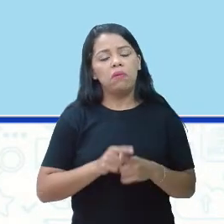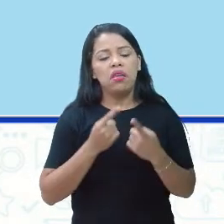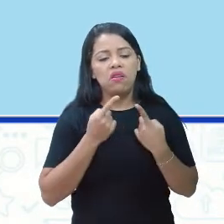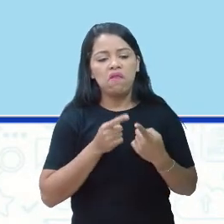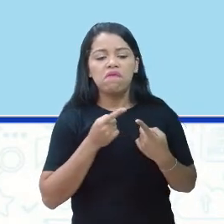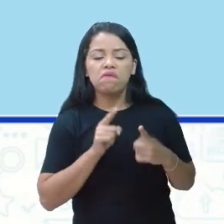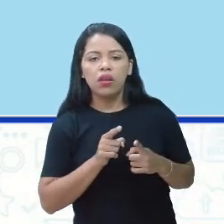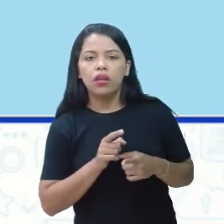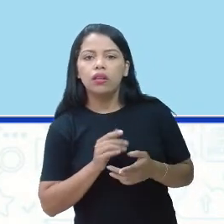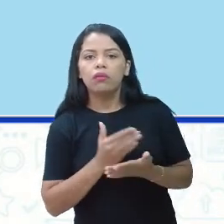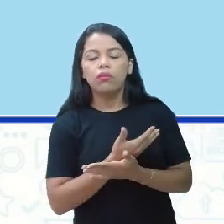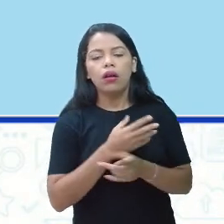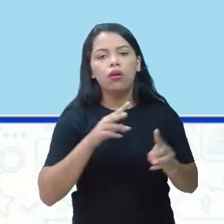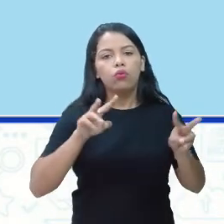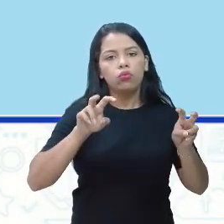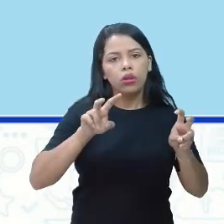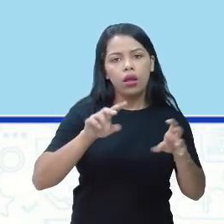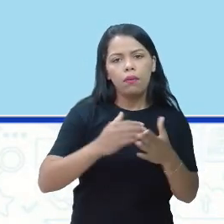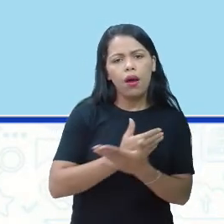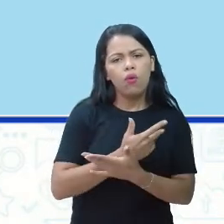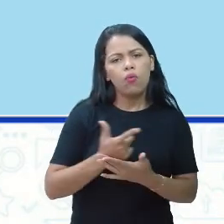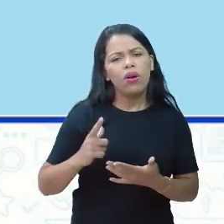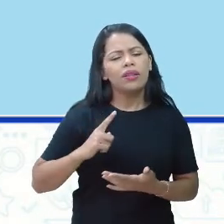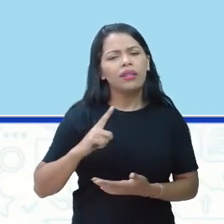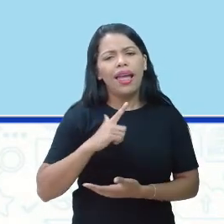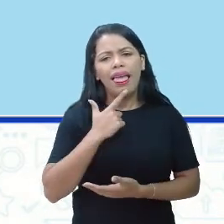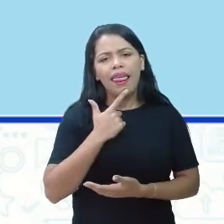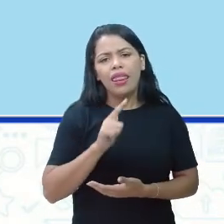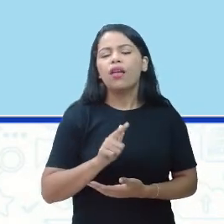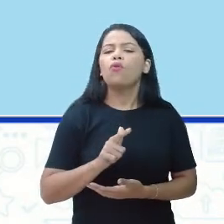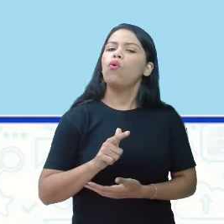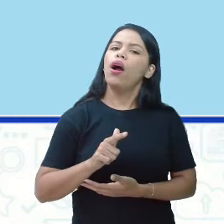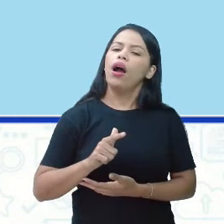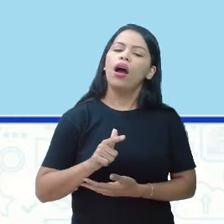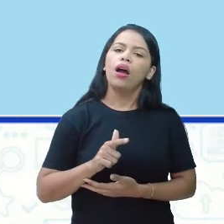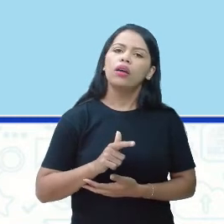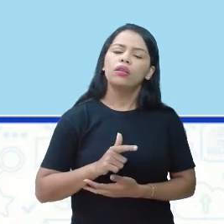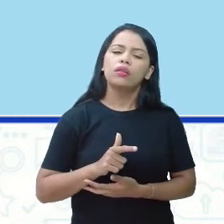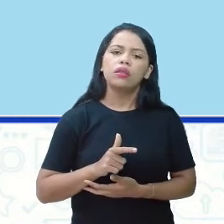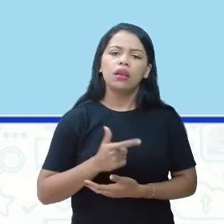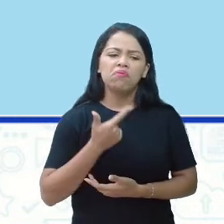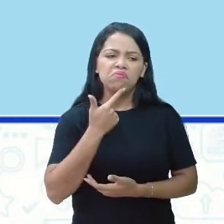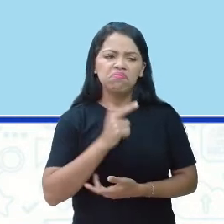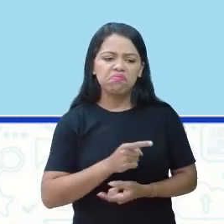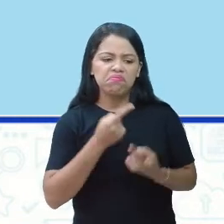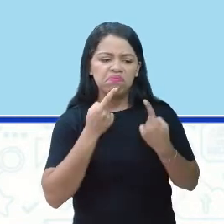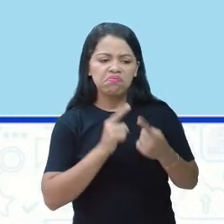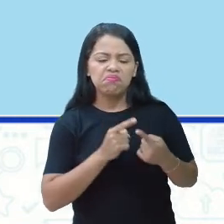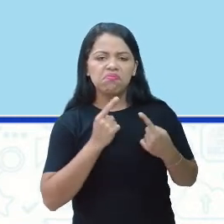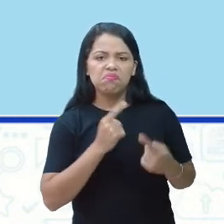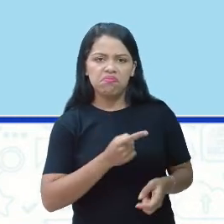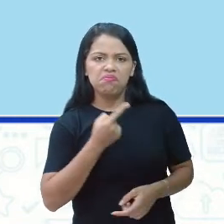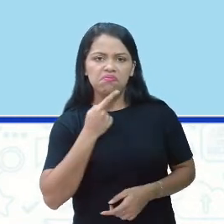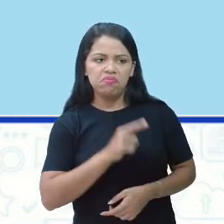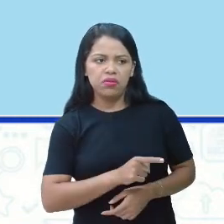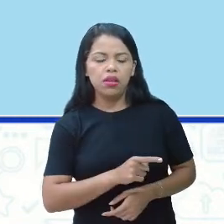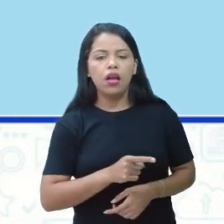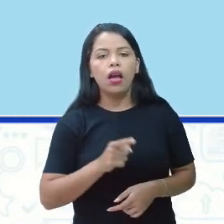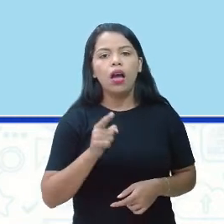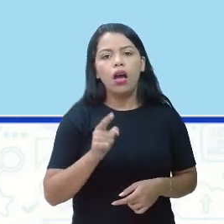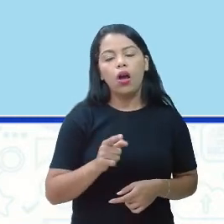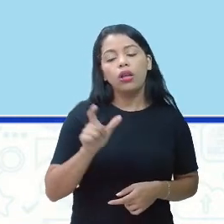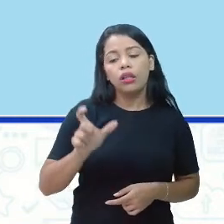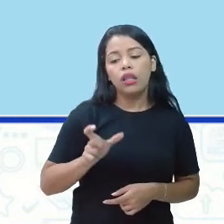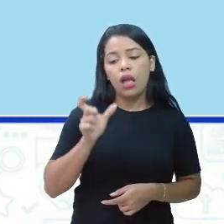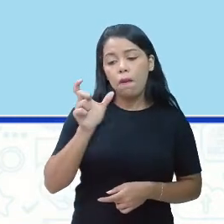Algumas delas até trazem uma linguagem ofensiva com o uso de palavras de baixo escalão.